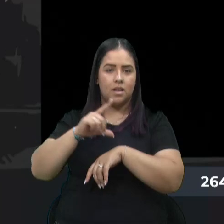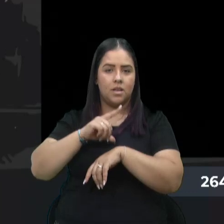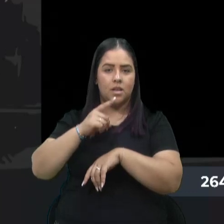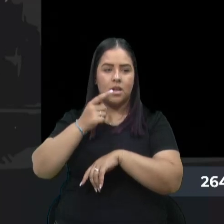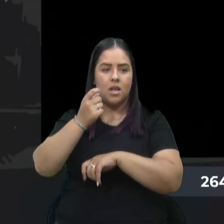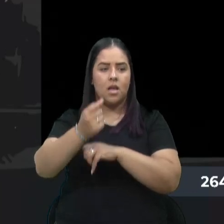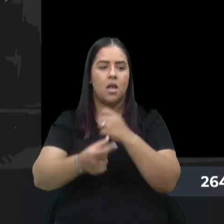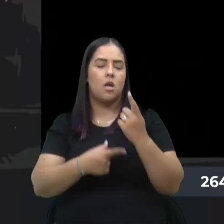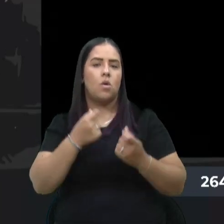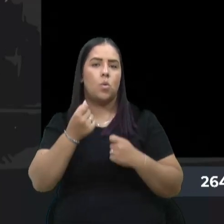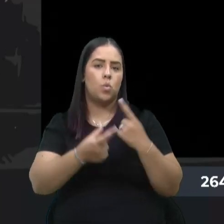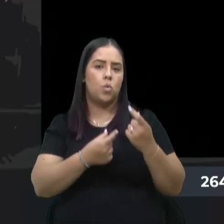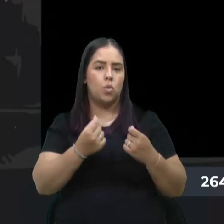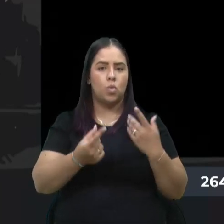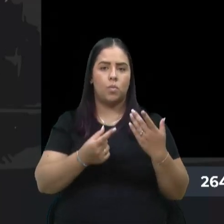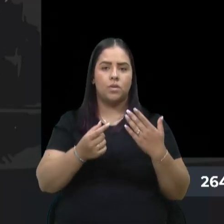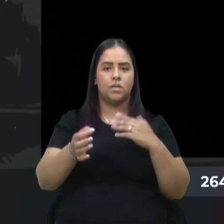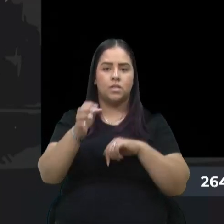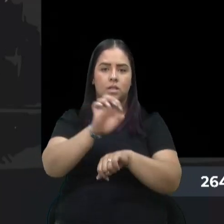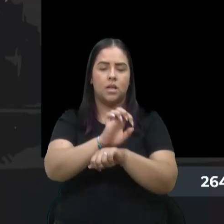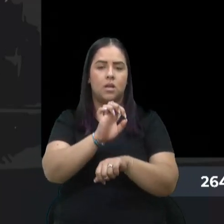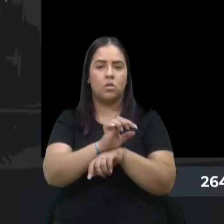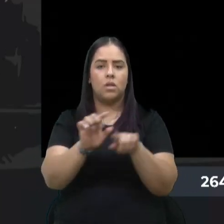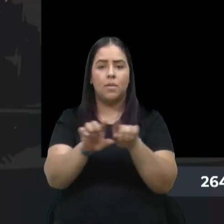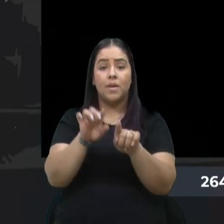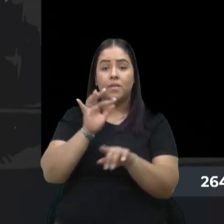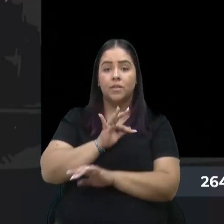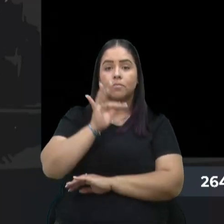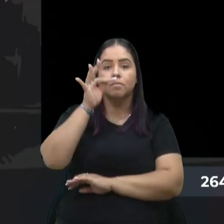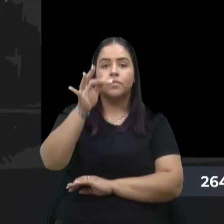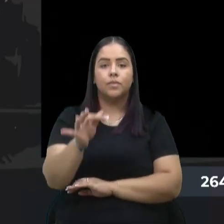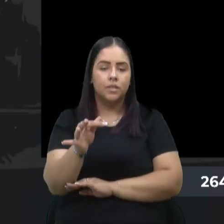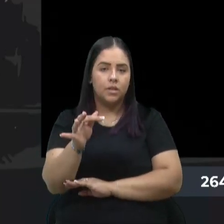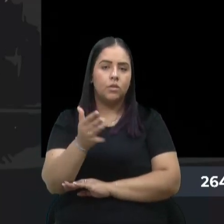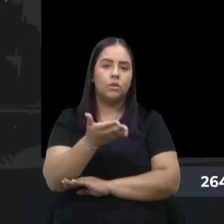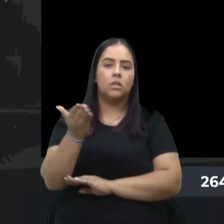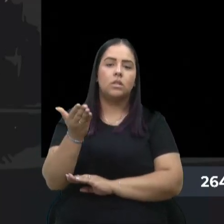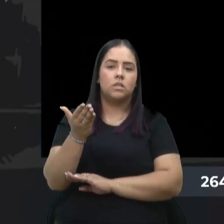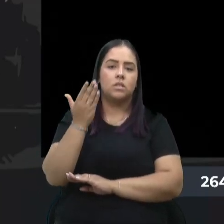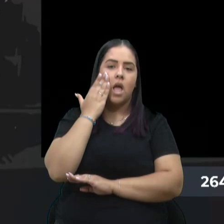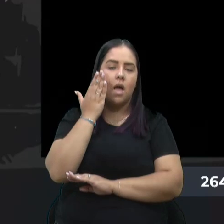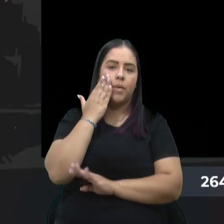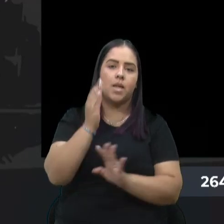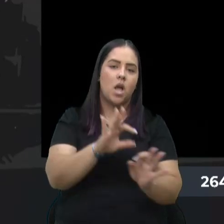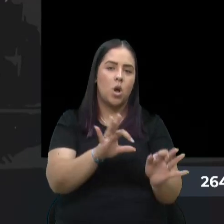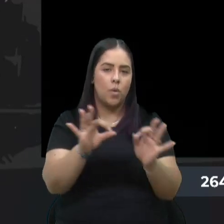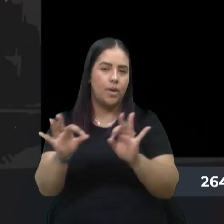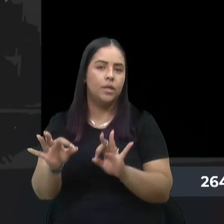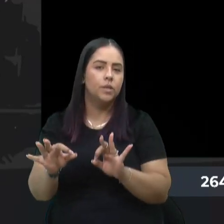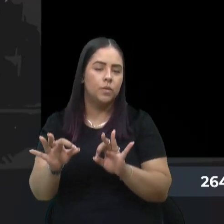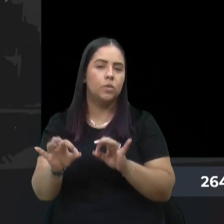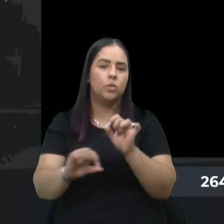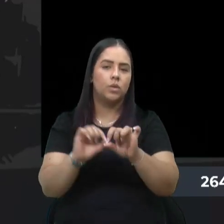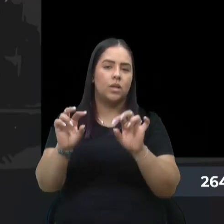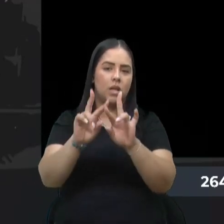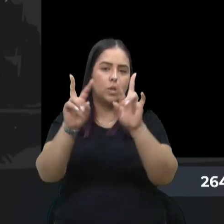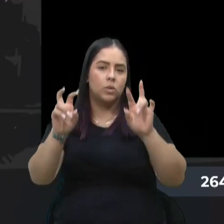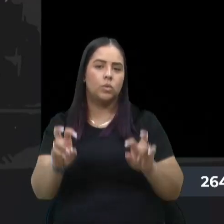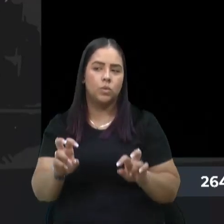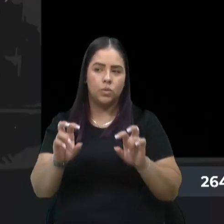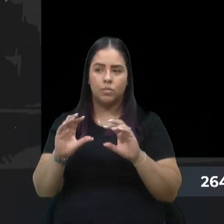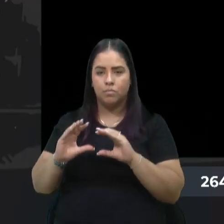de estadual e federal, os senhores obviamente estão acompanhando, a questão da